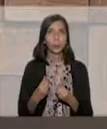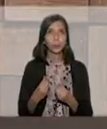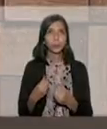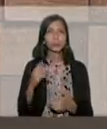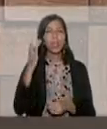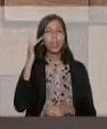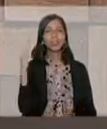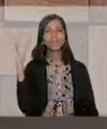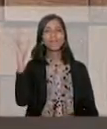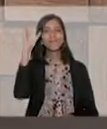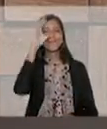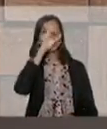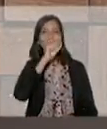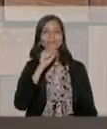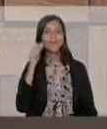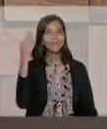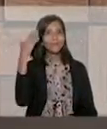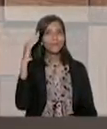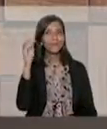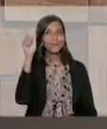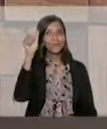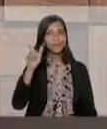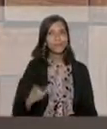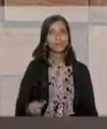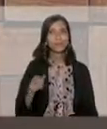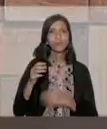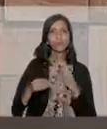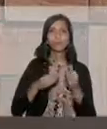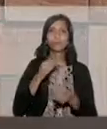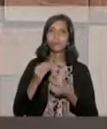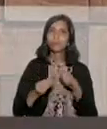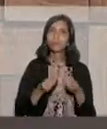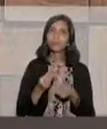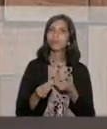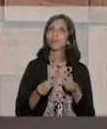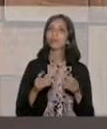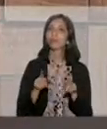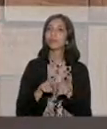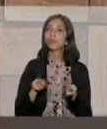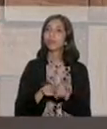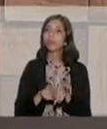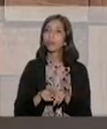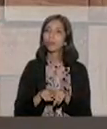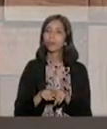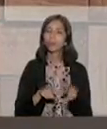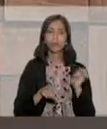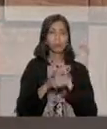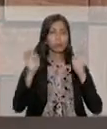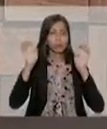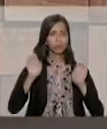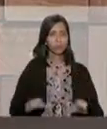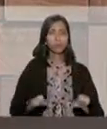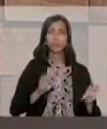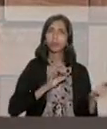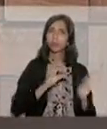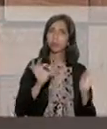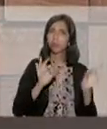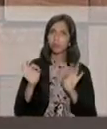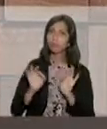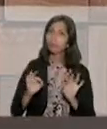Eu acho que a compreensão mesmo humana, a compreensão dos personagens, a compreensão de estrutura,